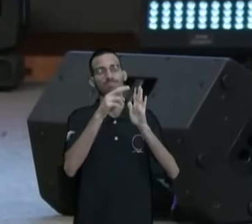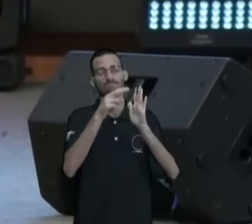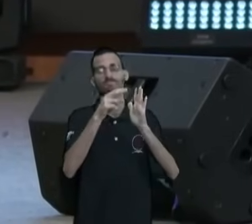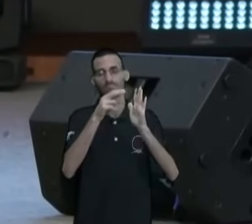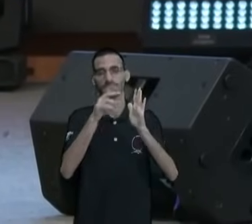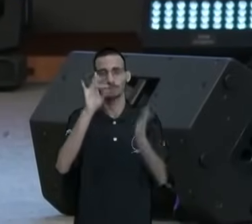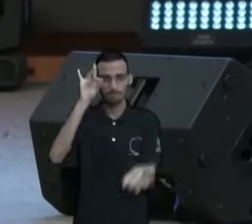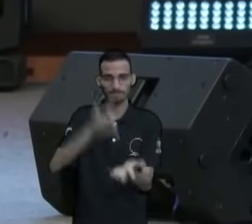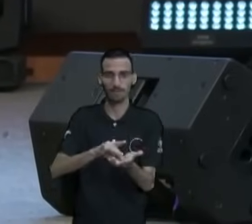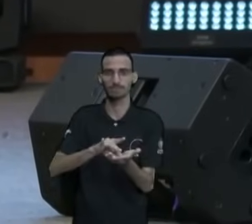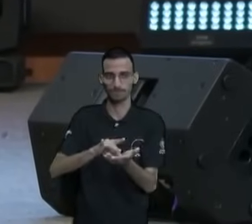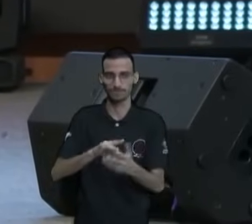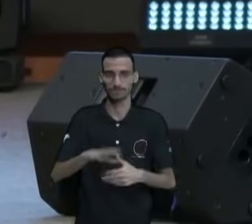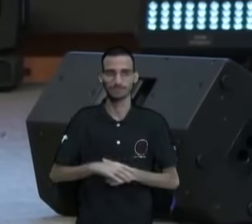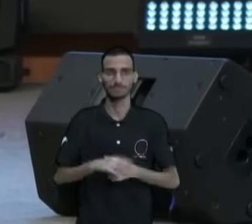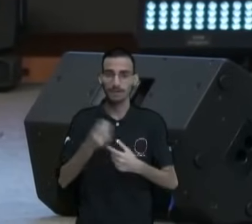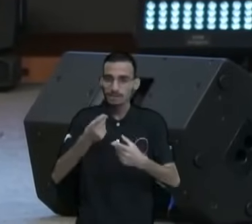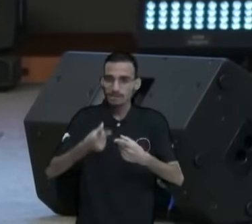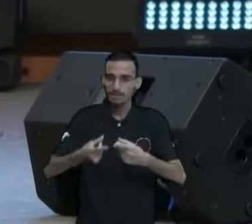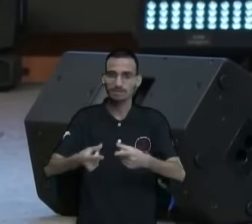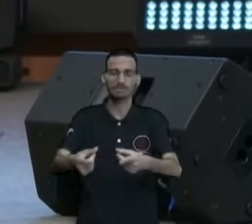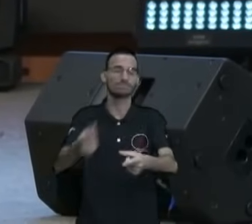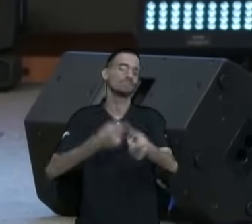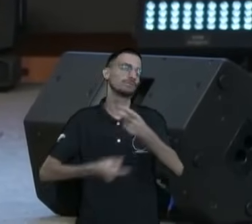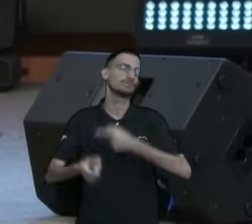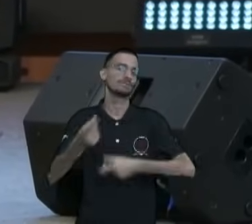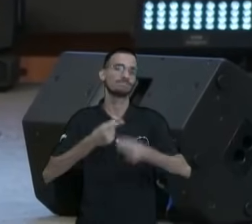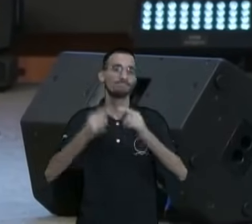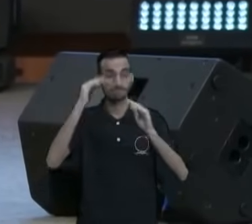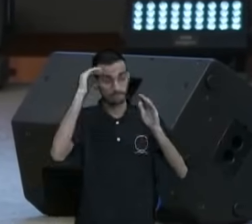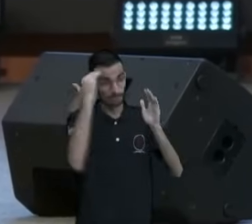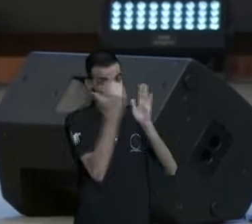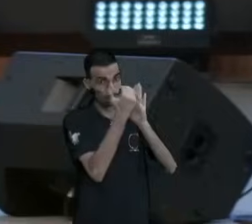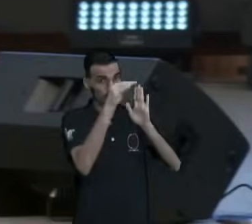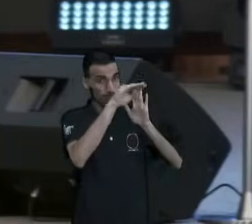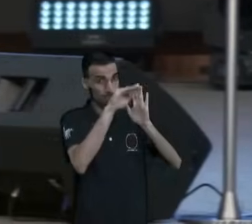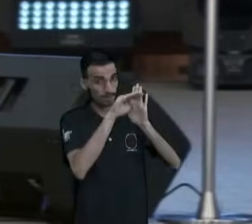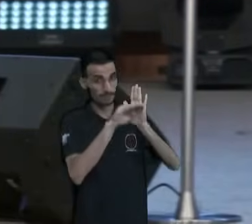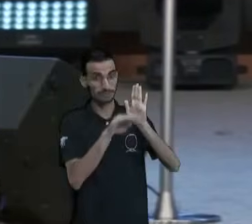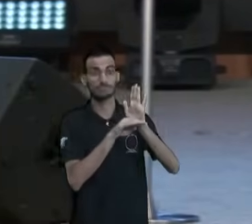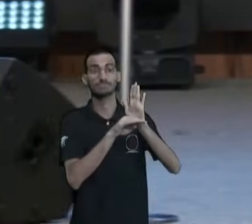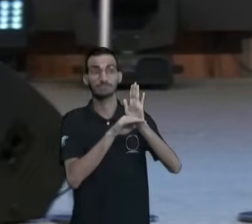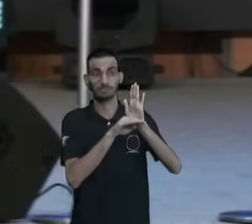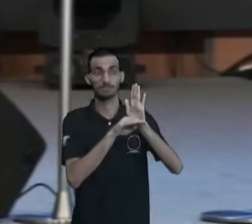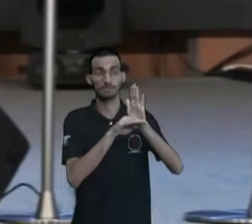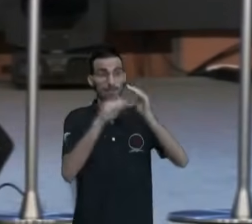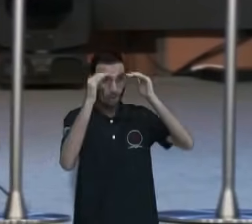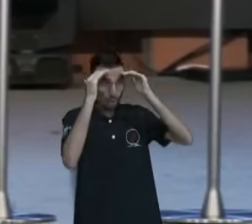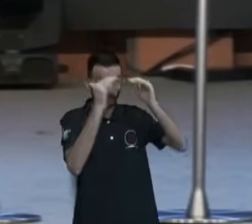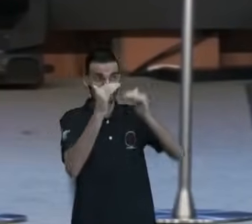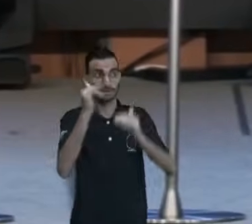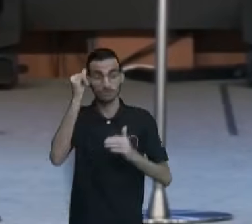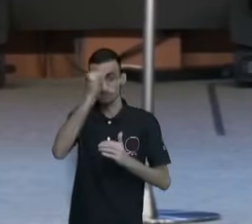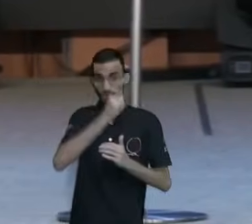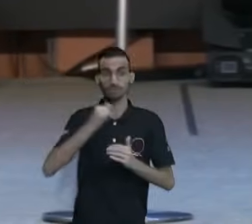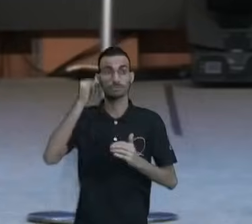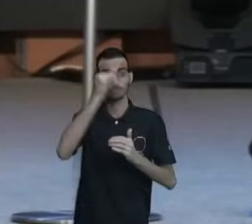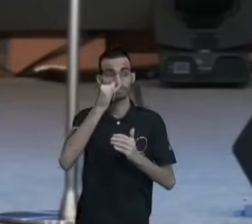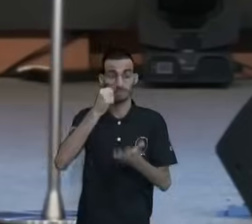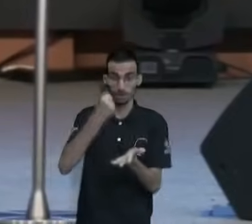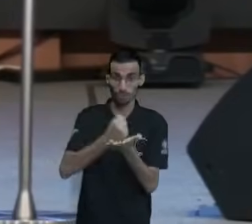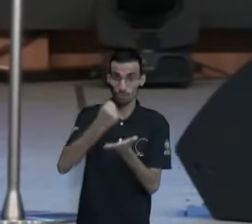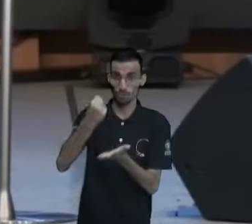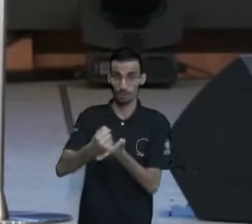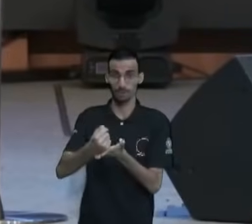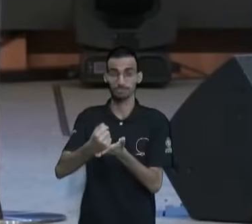eternas princípio da Obediência antigo e novo testamento Princípio da Honra antigo e novo testamento